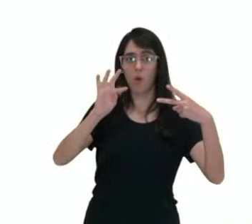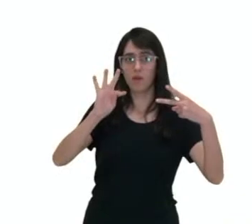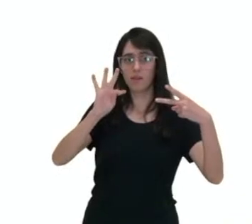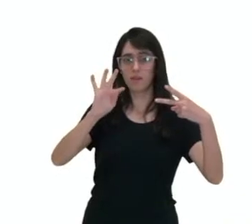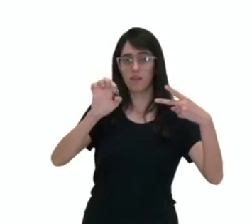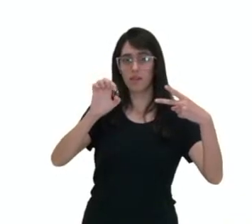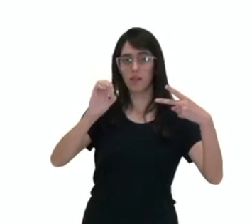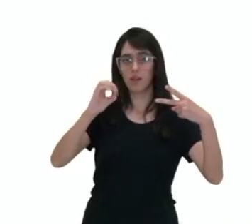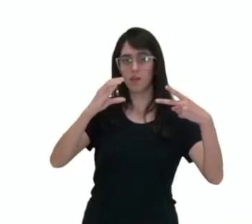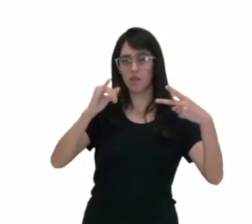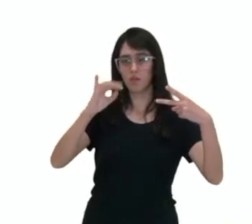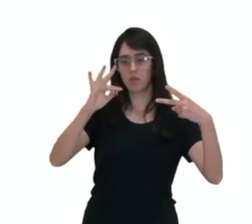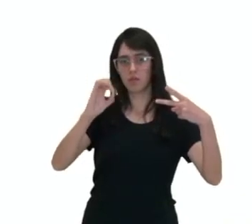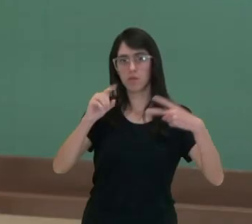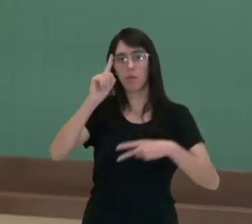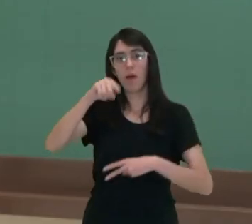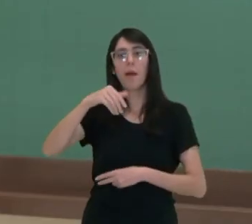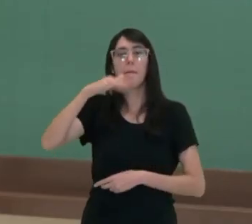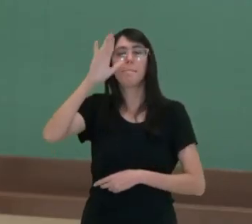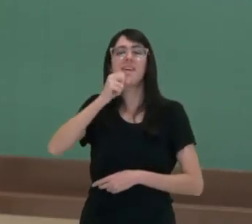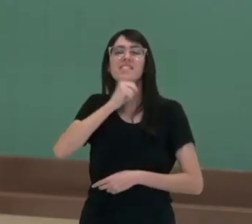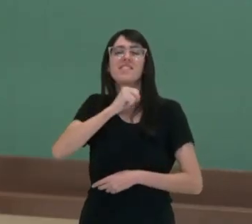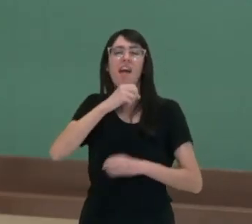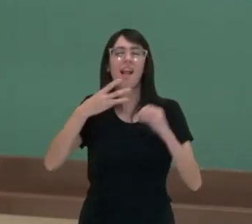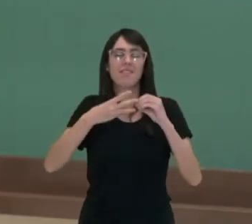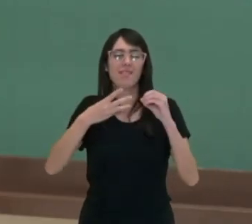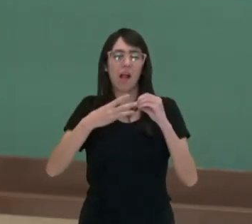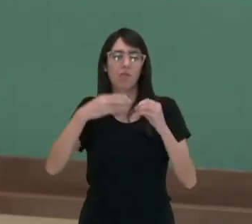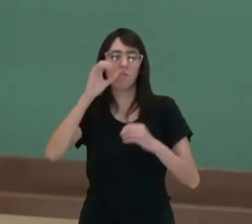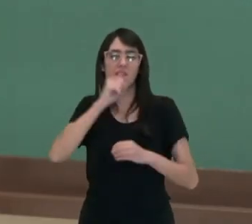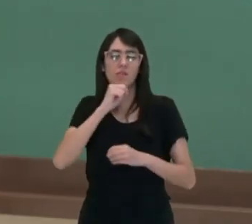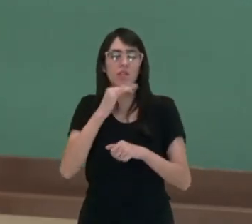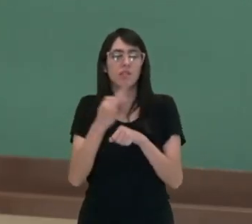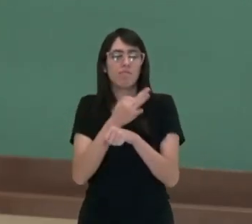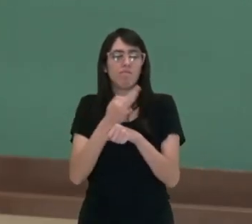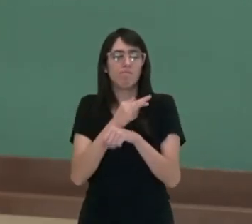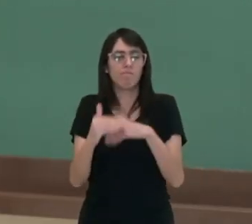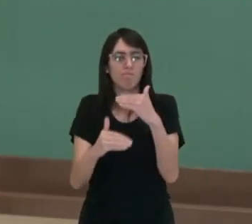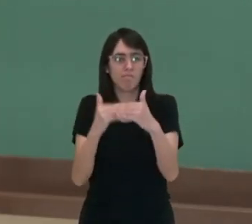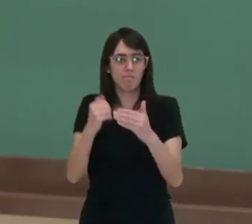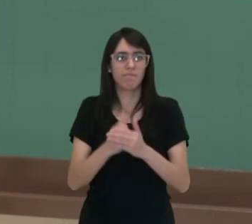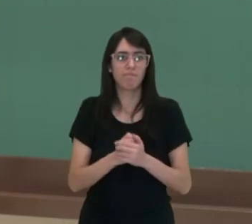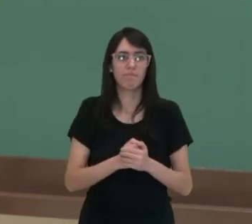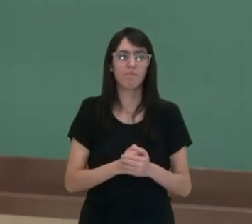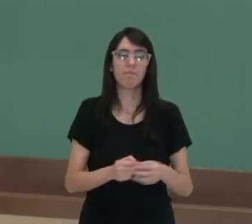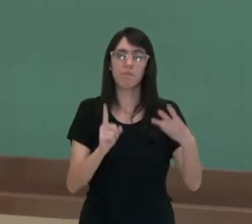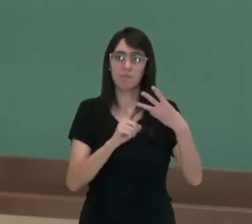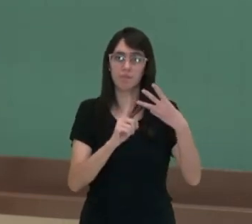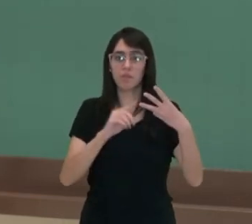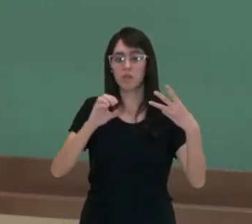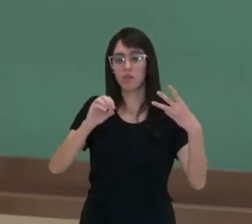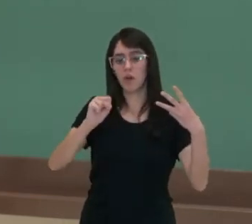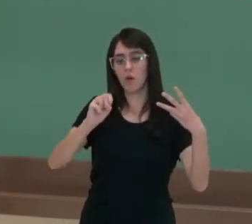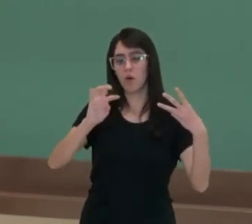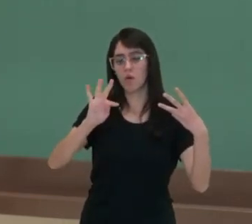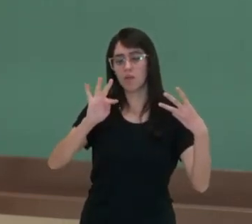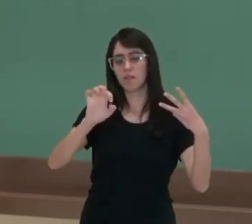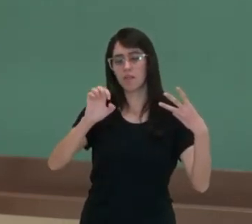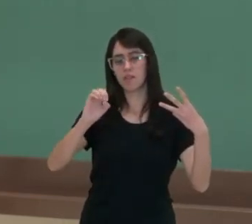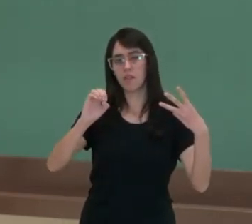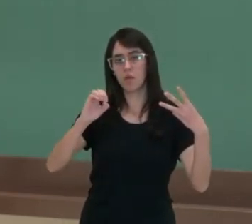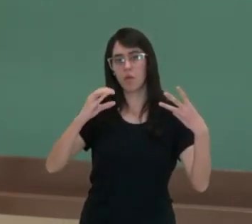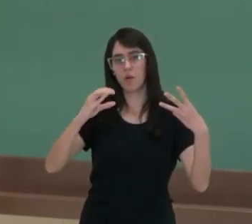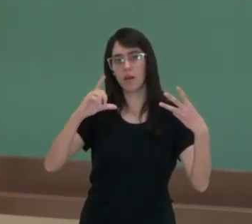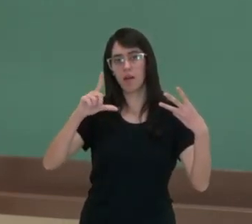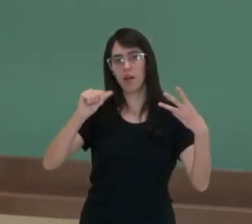fosfato de cálcio e vão ficando mais resistentes. E o osteoclasto, olha que interessante, o